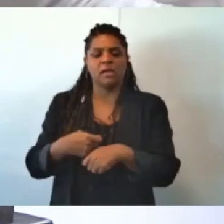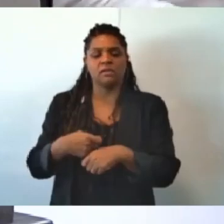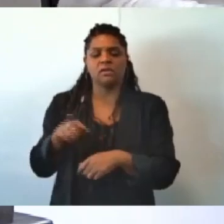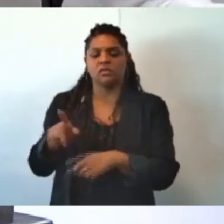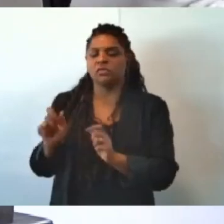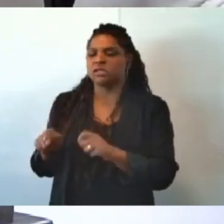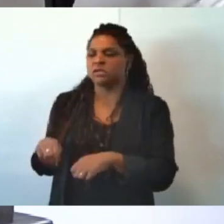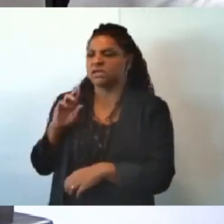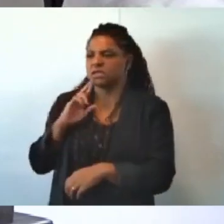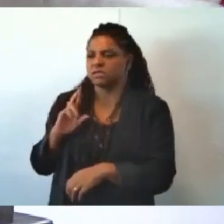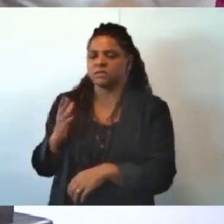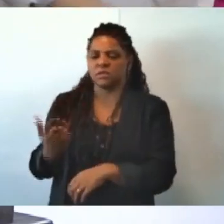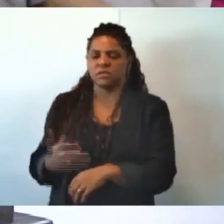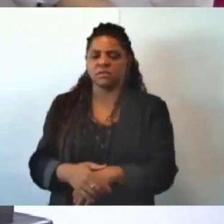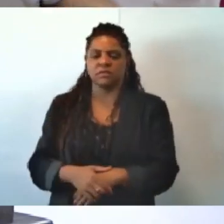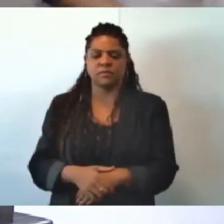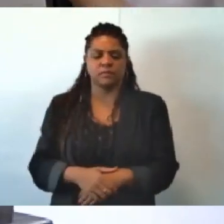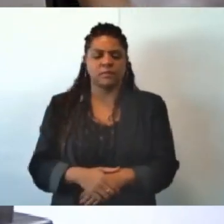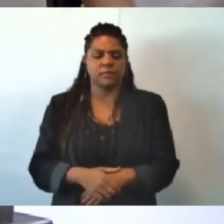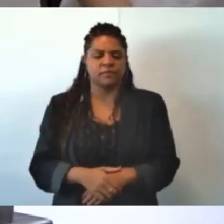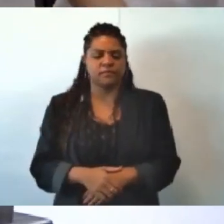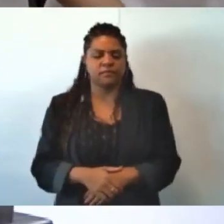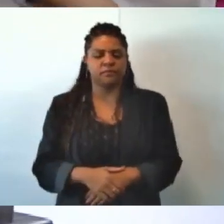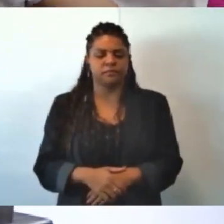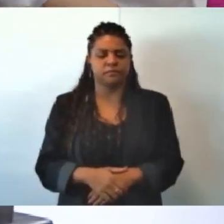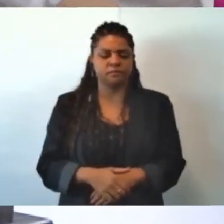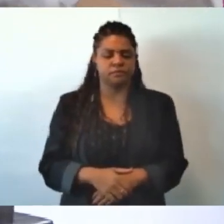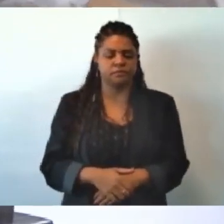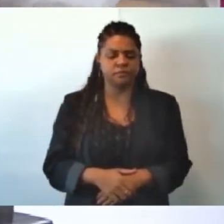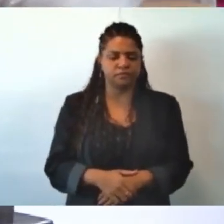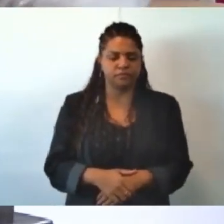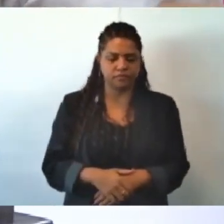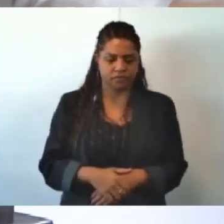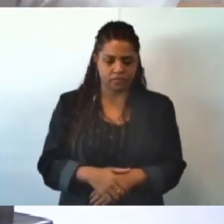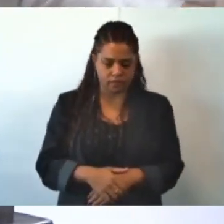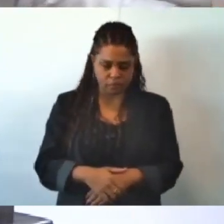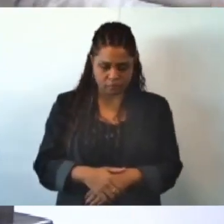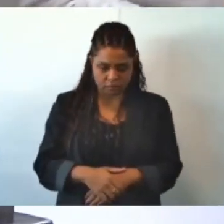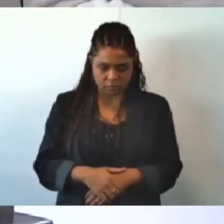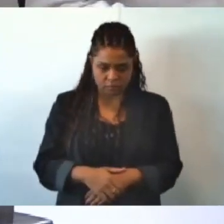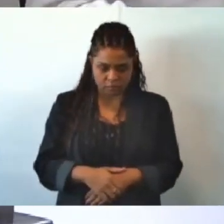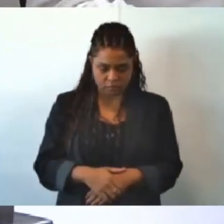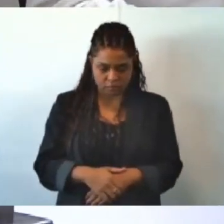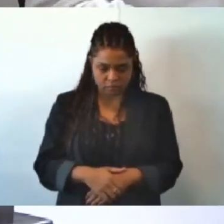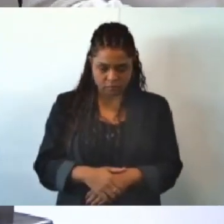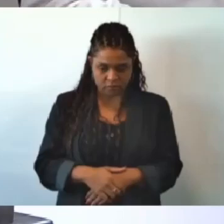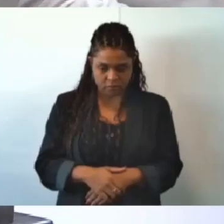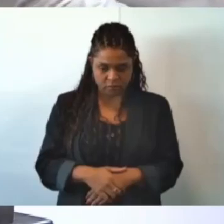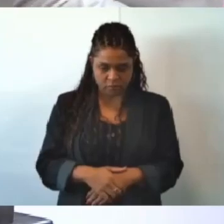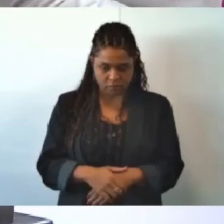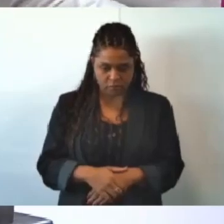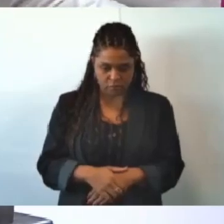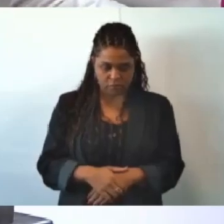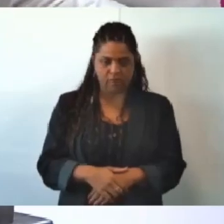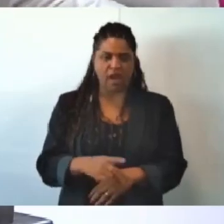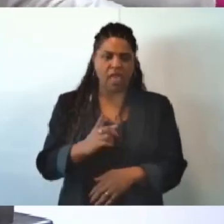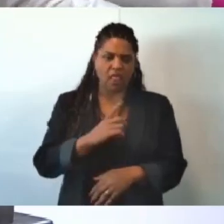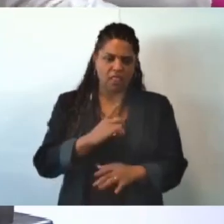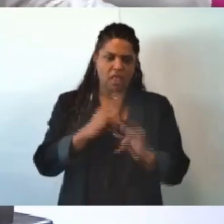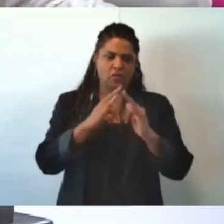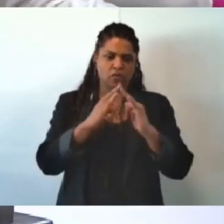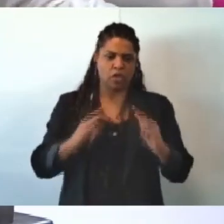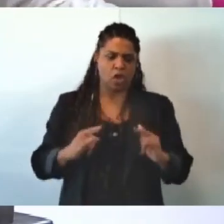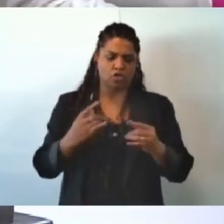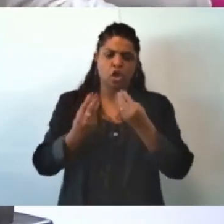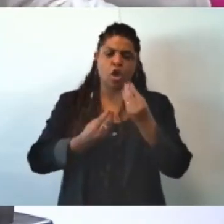que vai ser os quiosques e como vai ser a operação, eu não sei informar. Quantos quiosques terão? Você tem mais ou menos